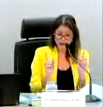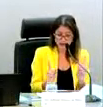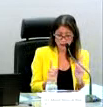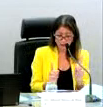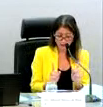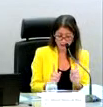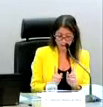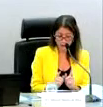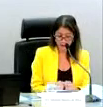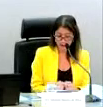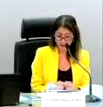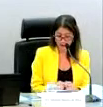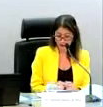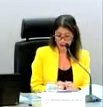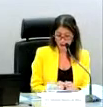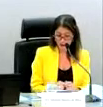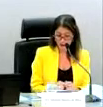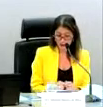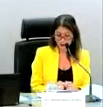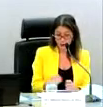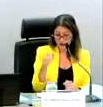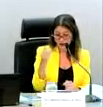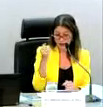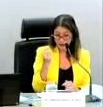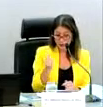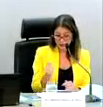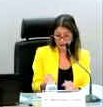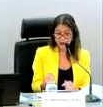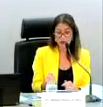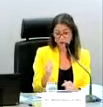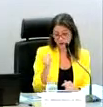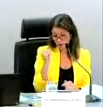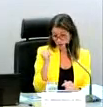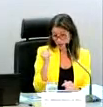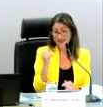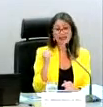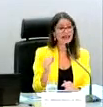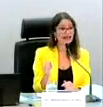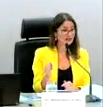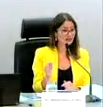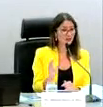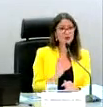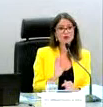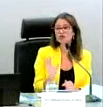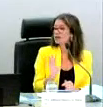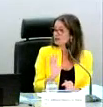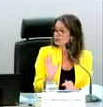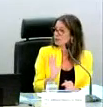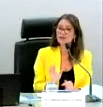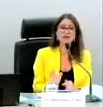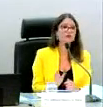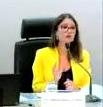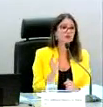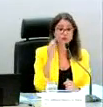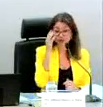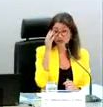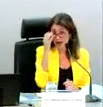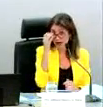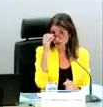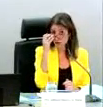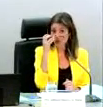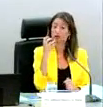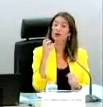no início da pandemia uma redução, uma queda em torno de 30%